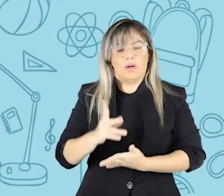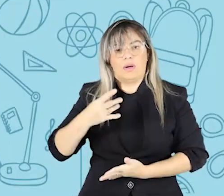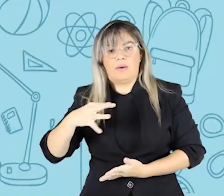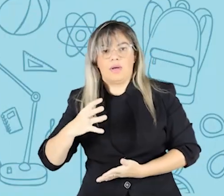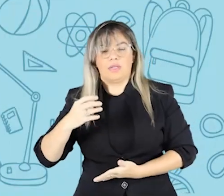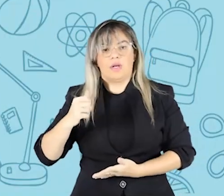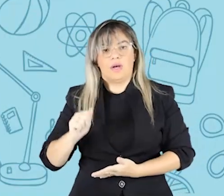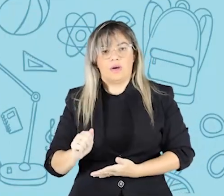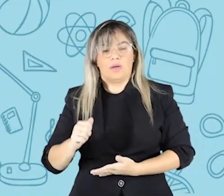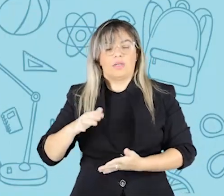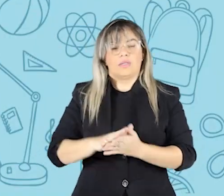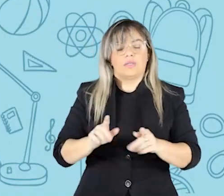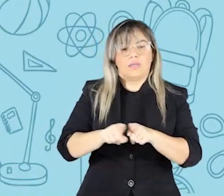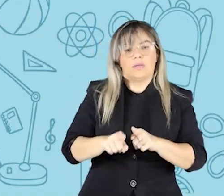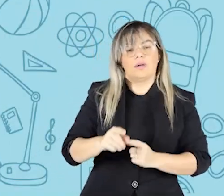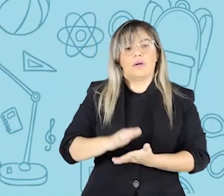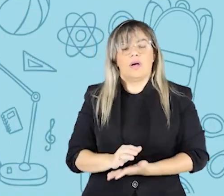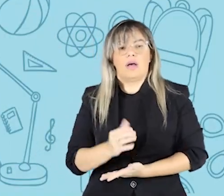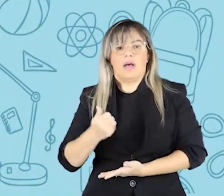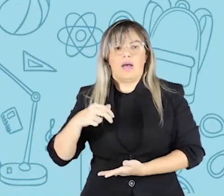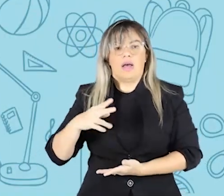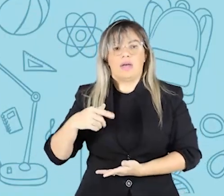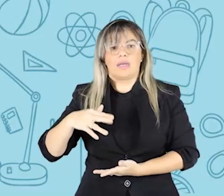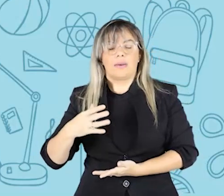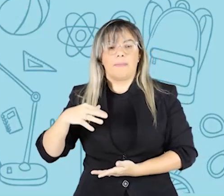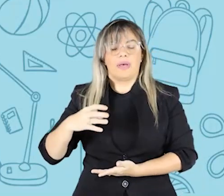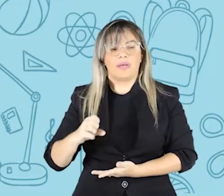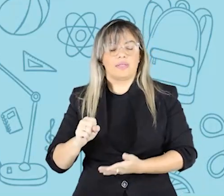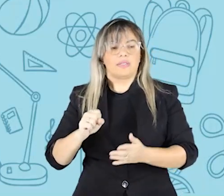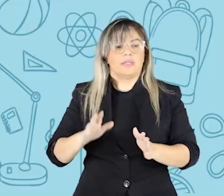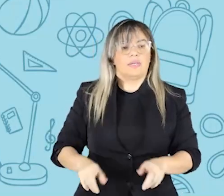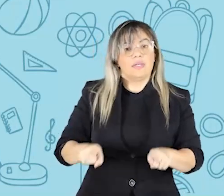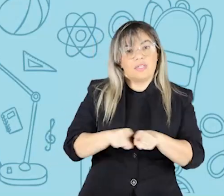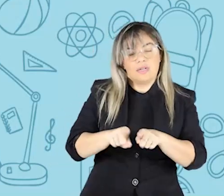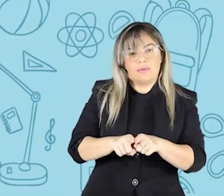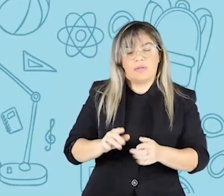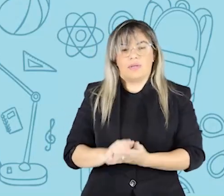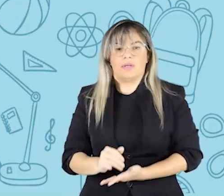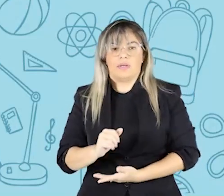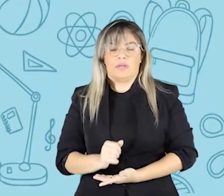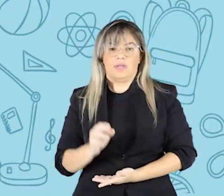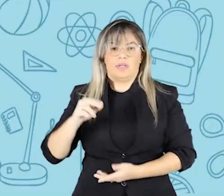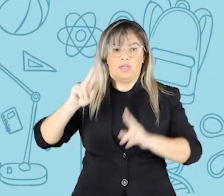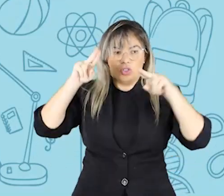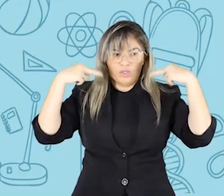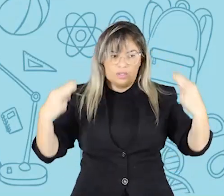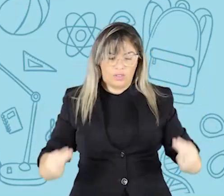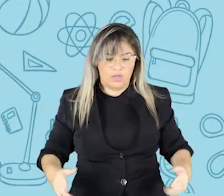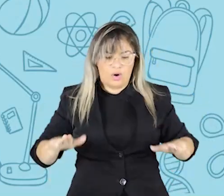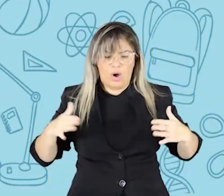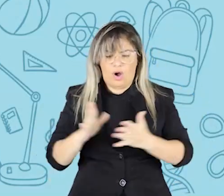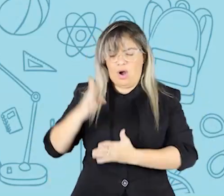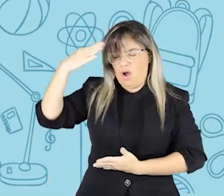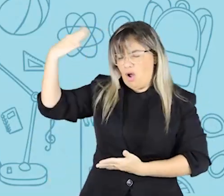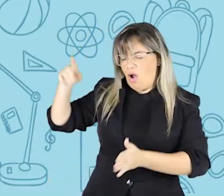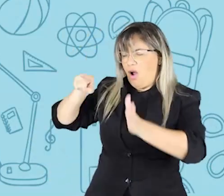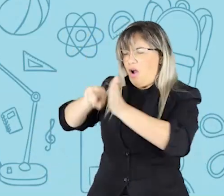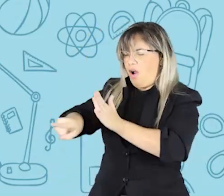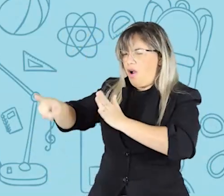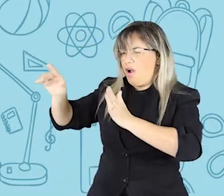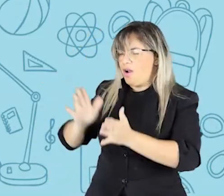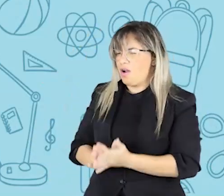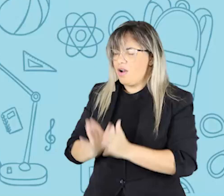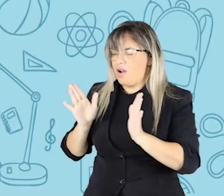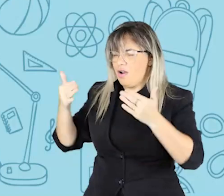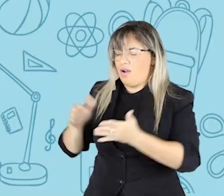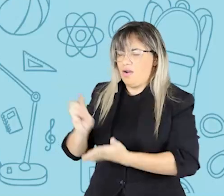Pitágoras, Arquimedes e Isaac Newton. Quando alguém te pergunta quais são as pessoas mais famosas que se dedicaram à matemática,